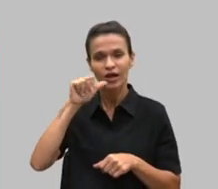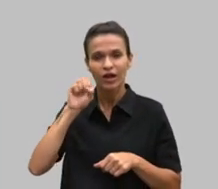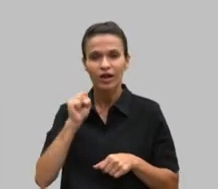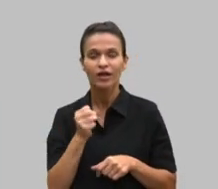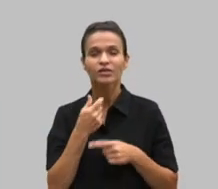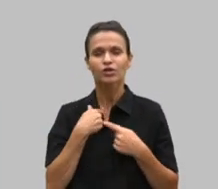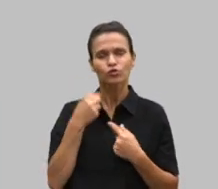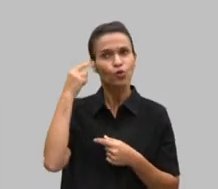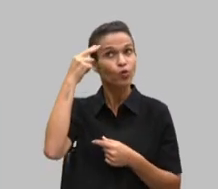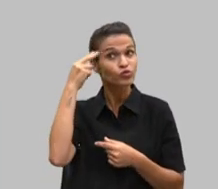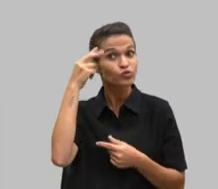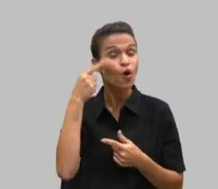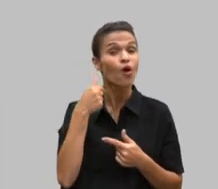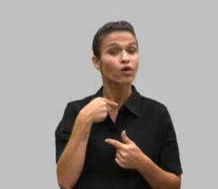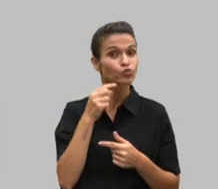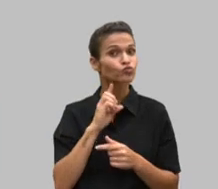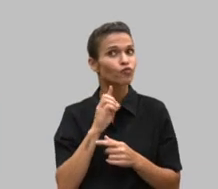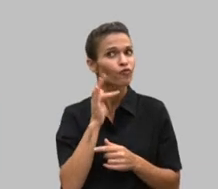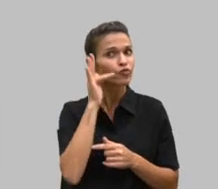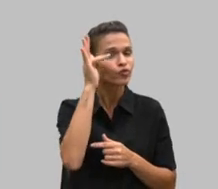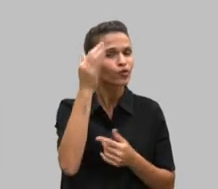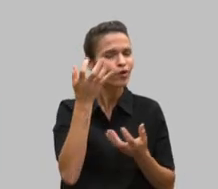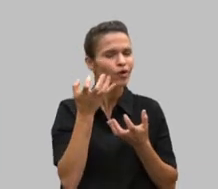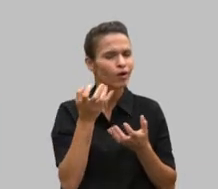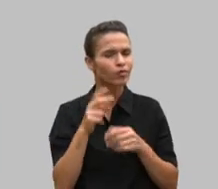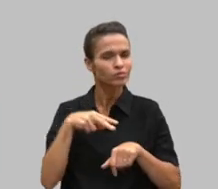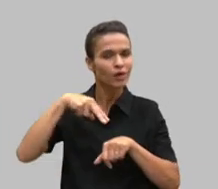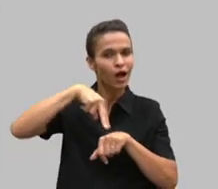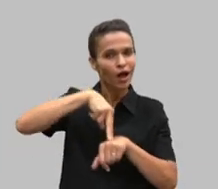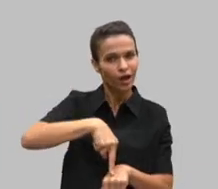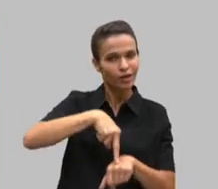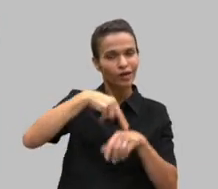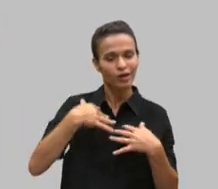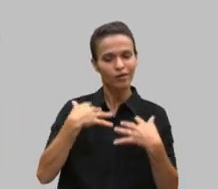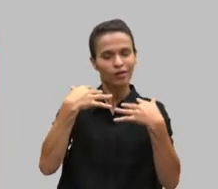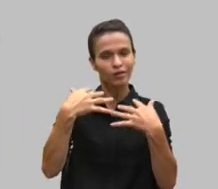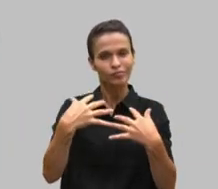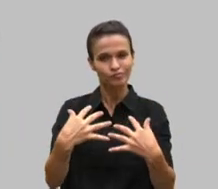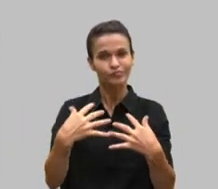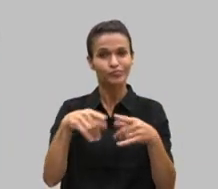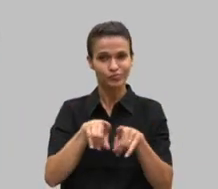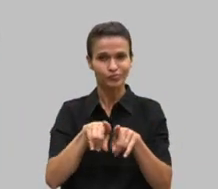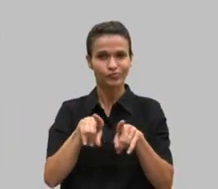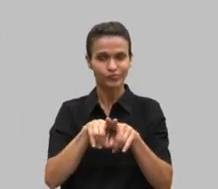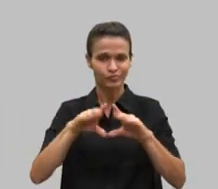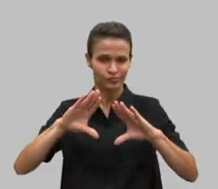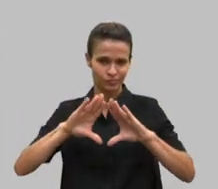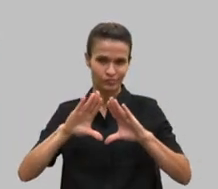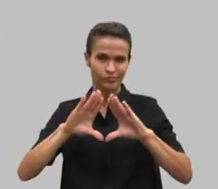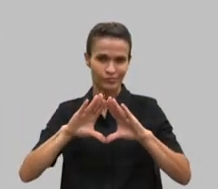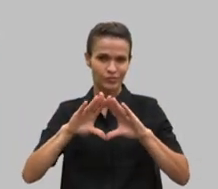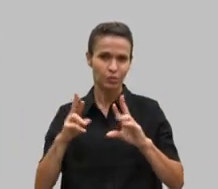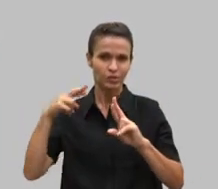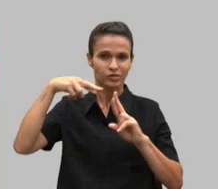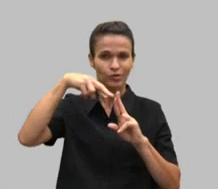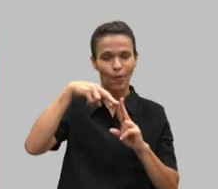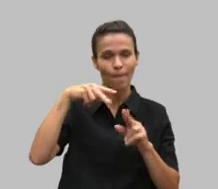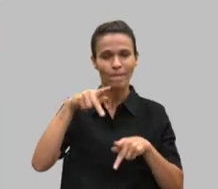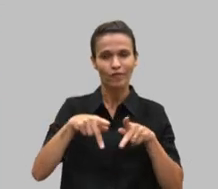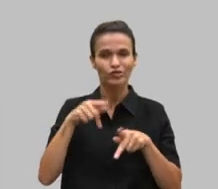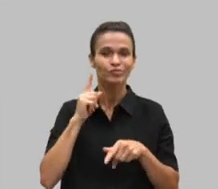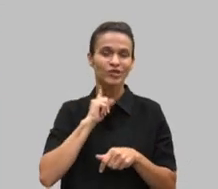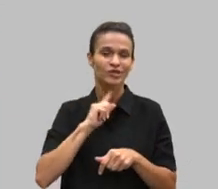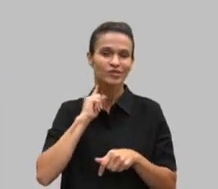um dia eu quero tá aqui nessa Tribuna representando o povo de Minas Gerais como quem sabe Deputado e deputado